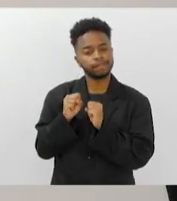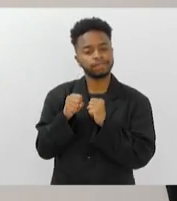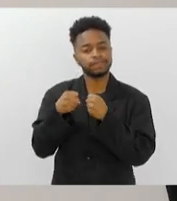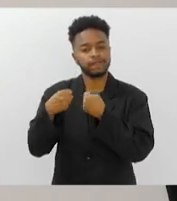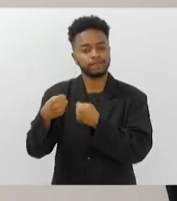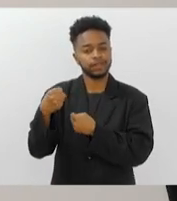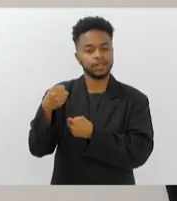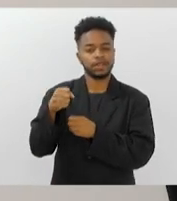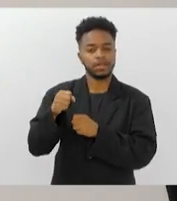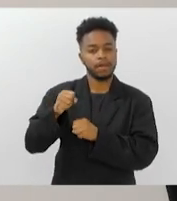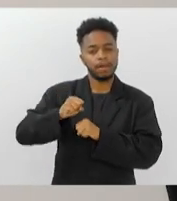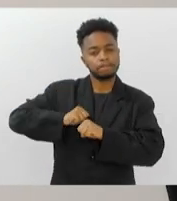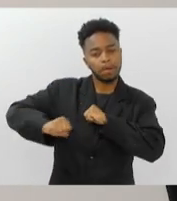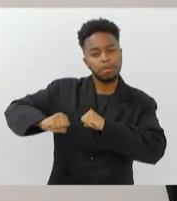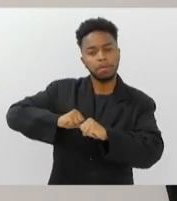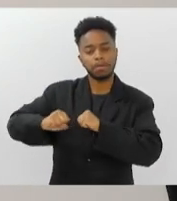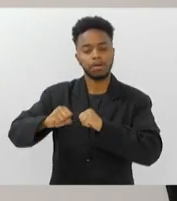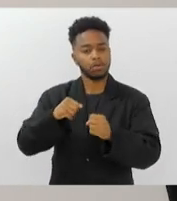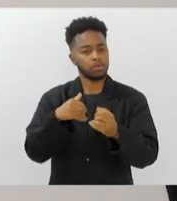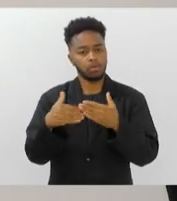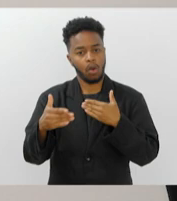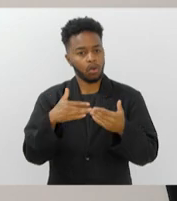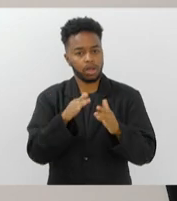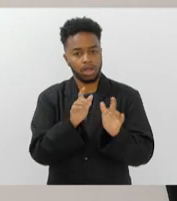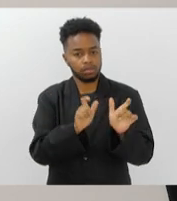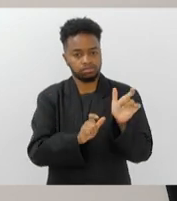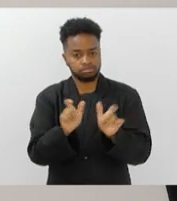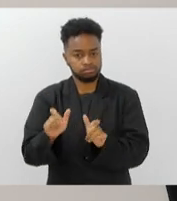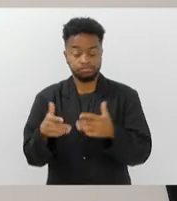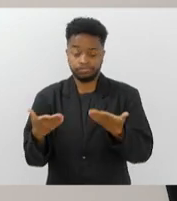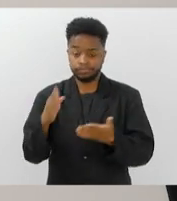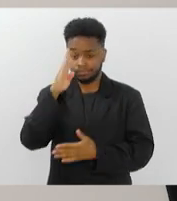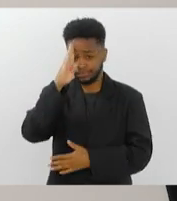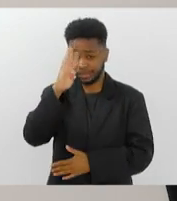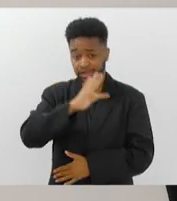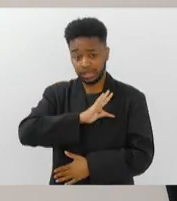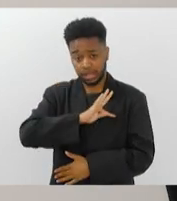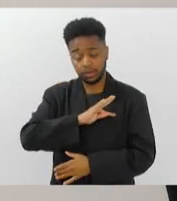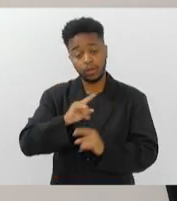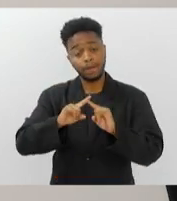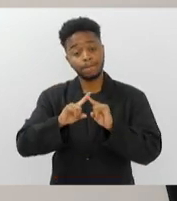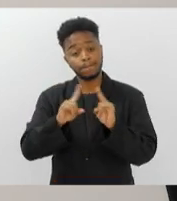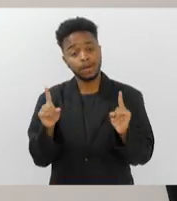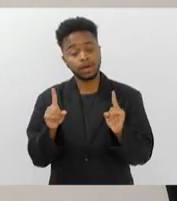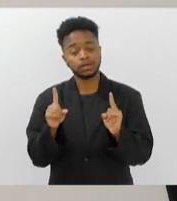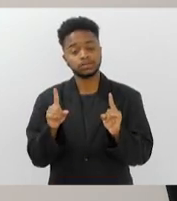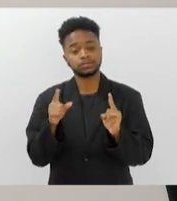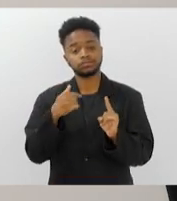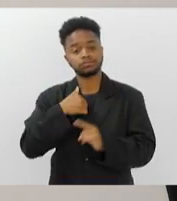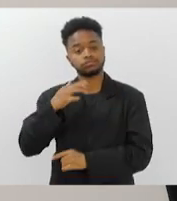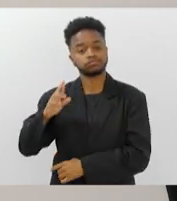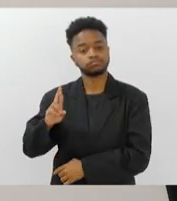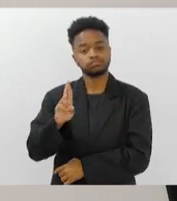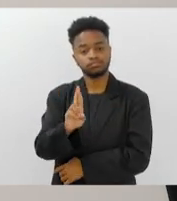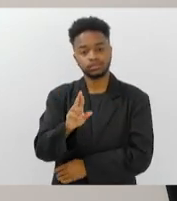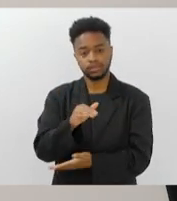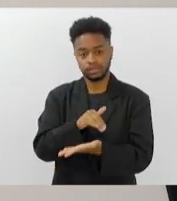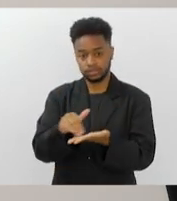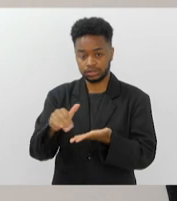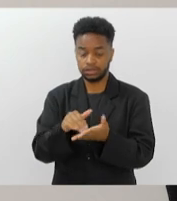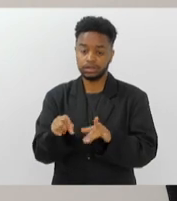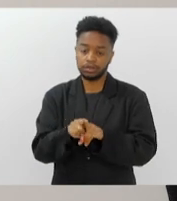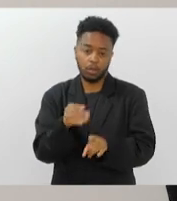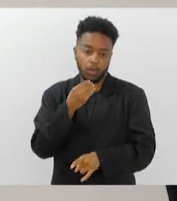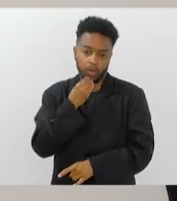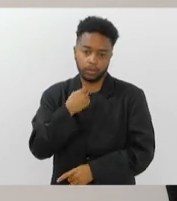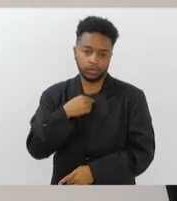para quem quer que seja né Principalmente sendo um técnico mas assim em nome aqui representando a secretária obviamente